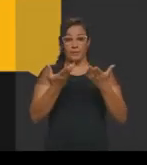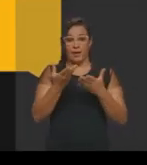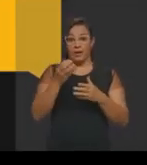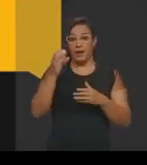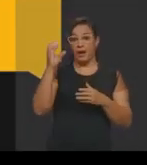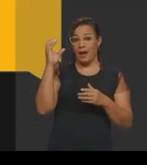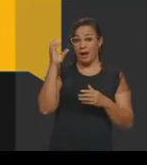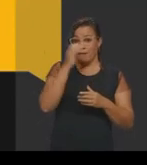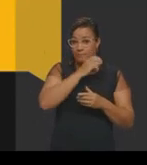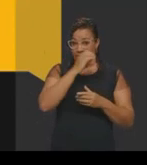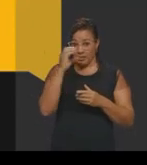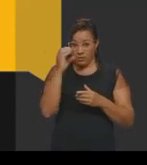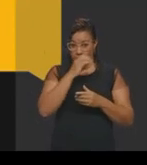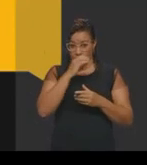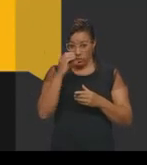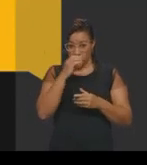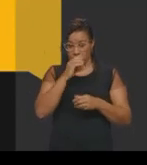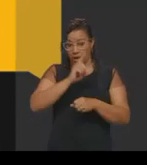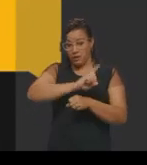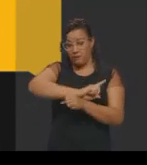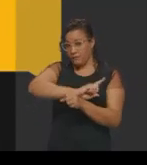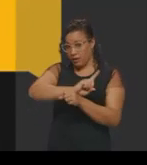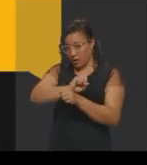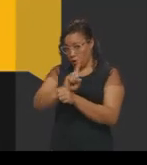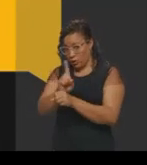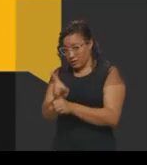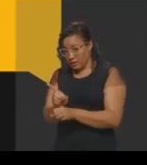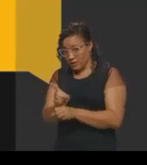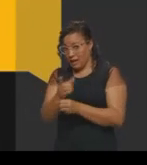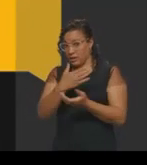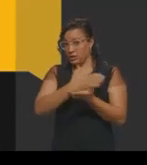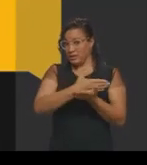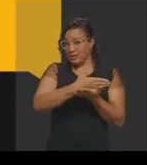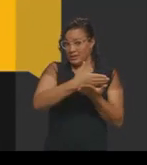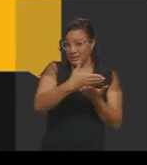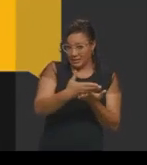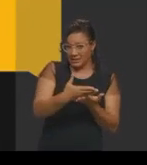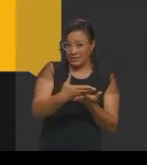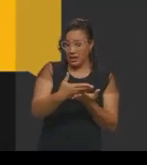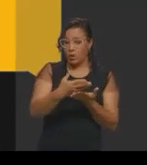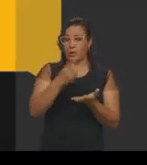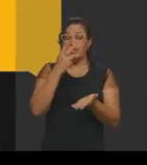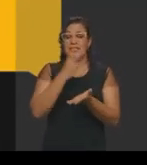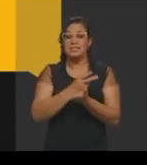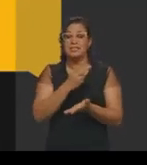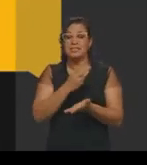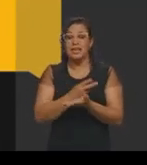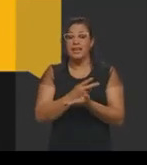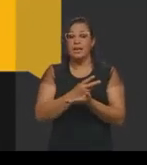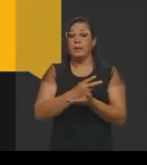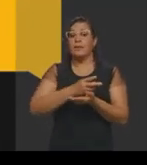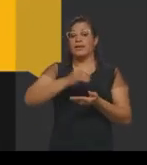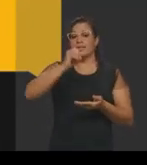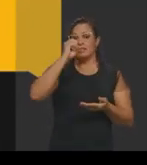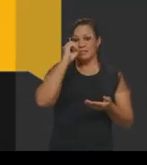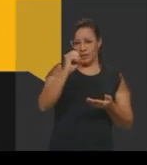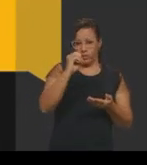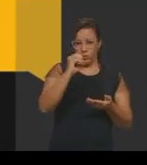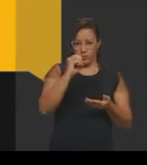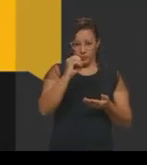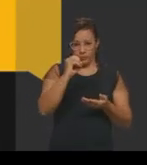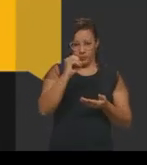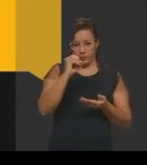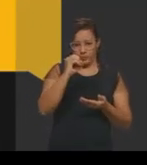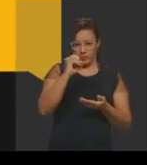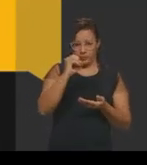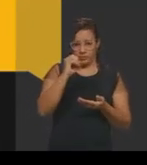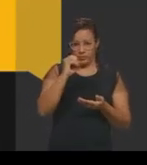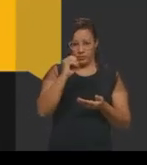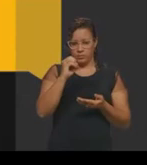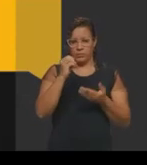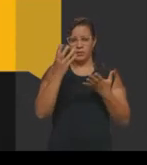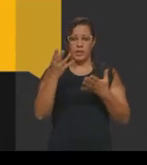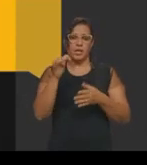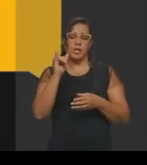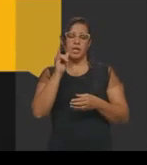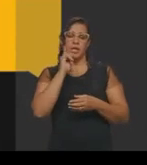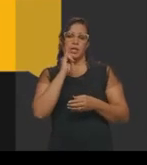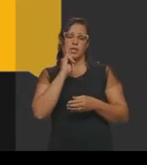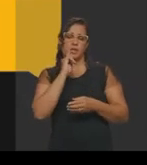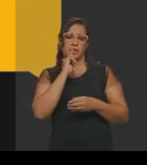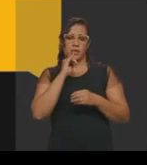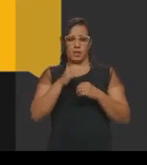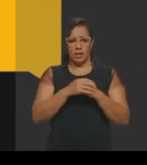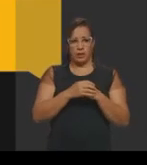velocidade inicial, a velocidade de partida, é sempre igual a zero. Então, se eu pegar, por